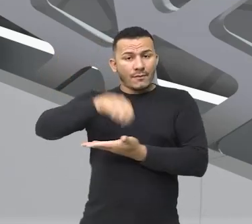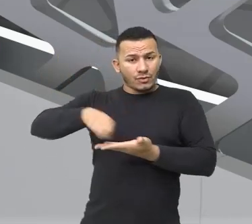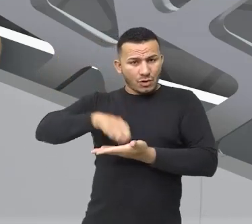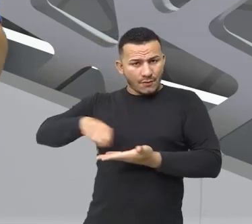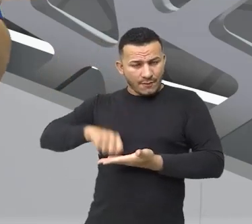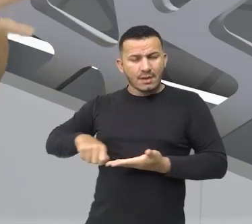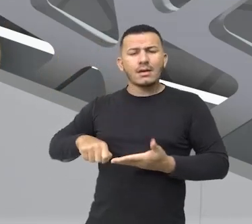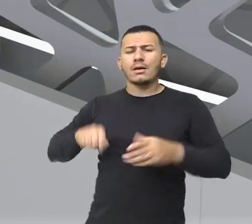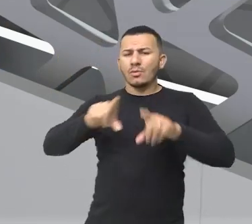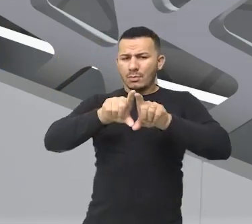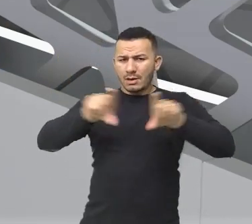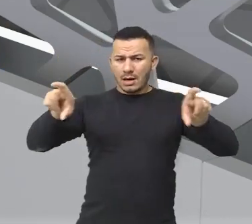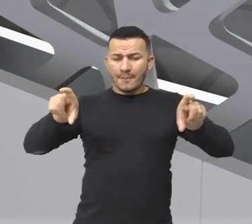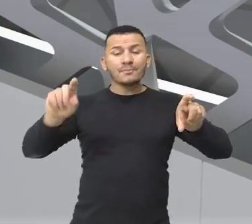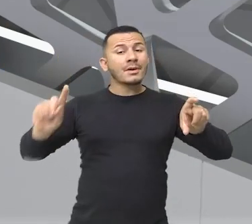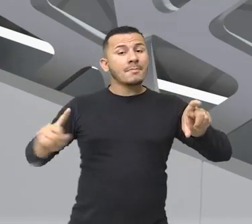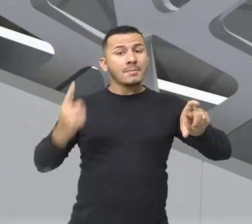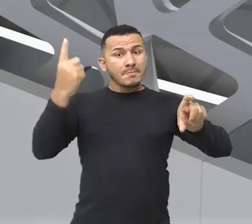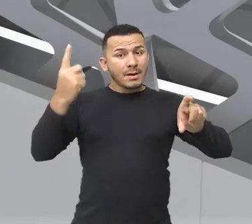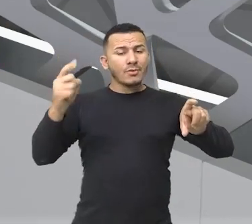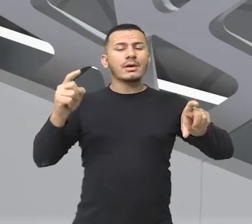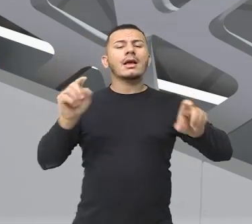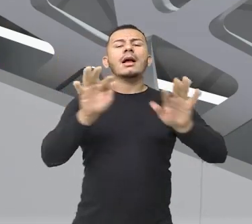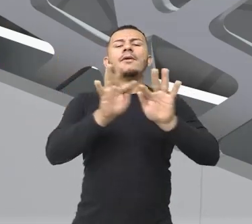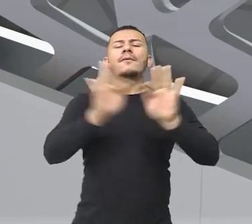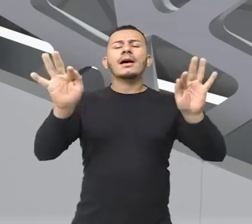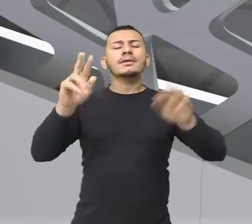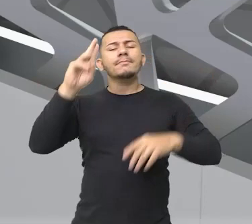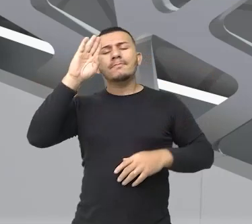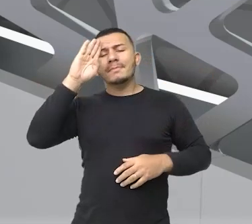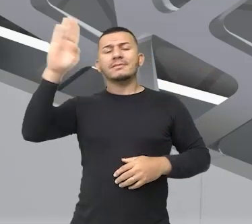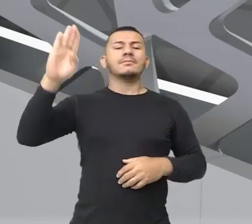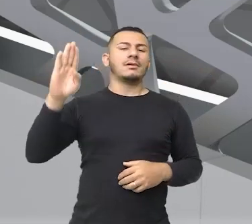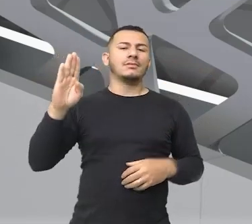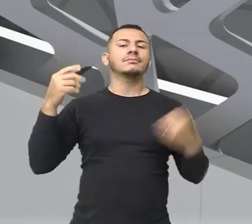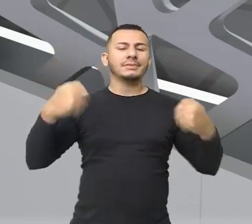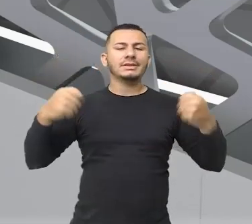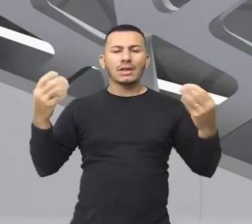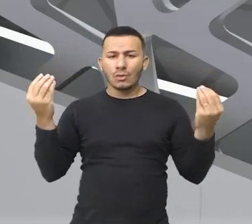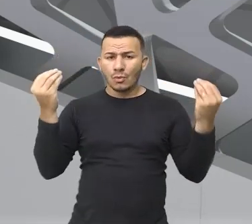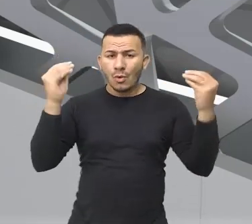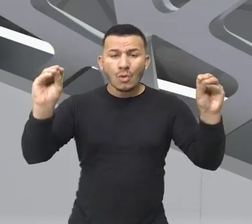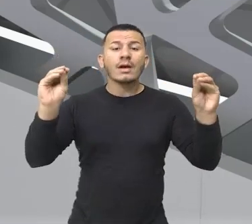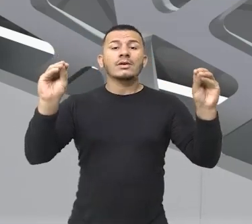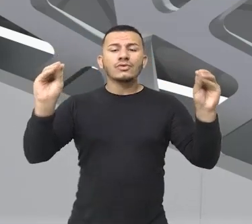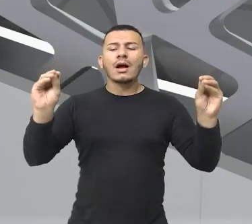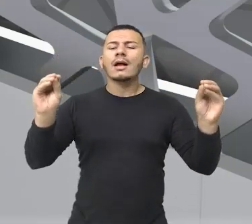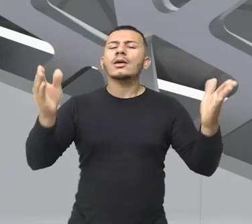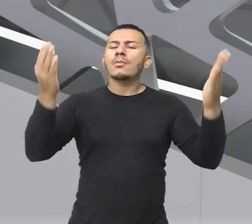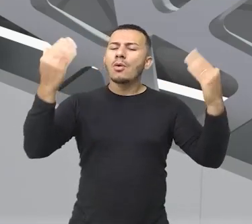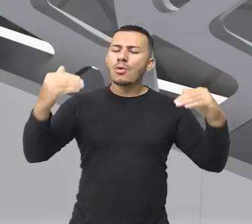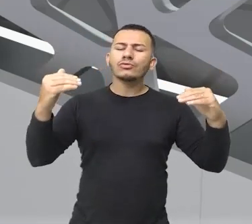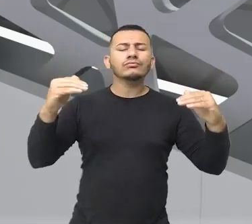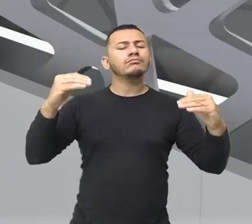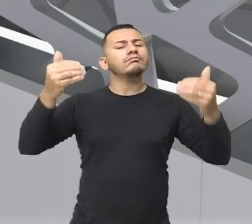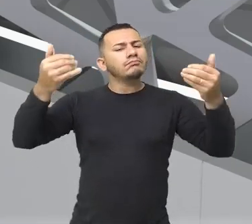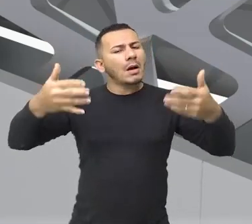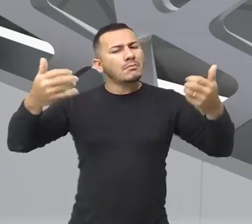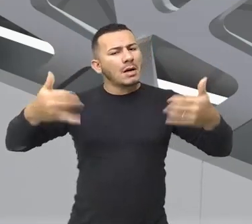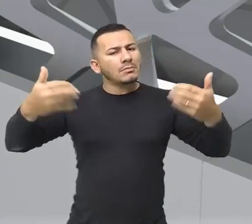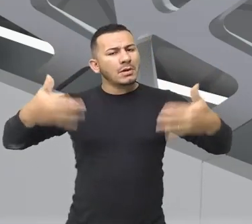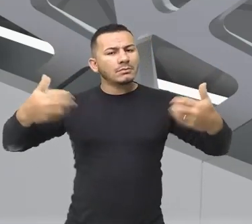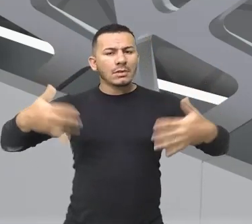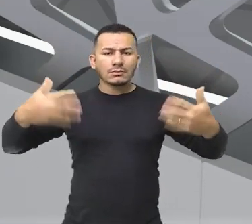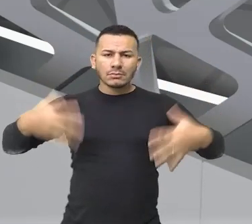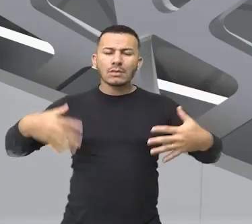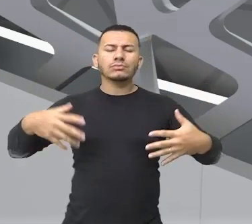eu vou colocar a minha ideia principal sobre o tema logo na primeira frase. Depois, eu sigo o meu parágrafo,